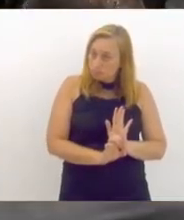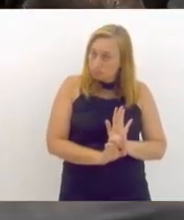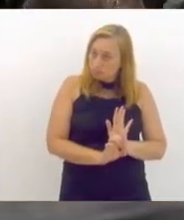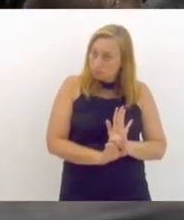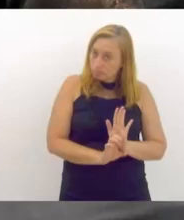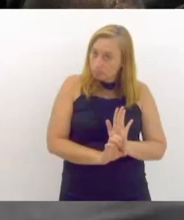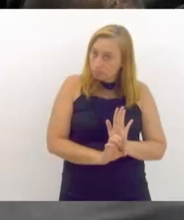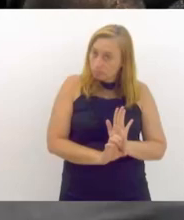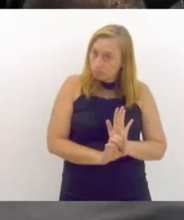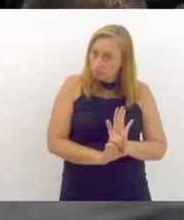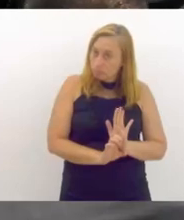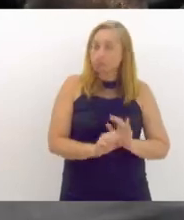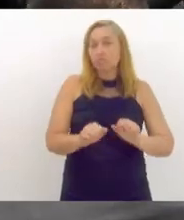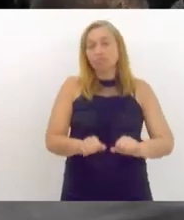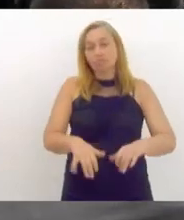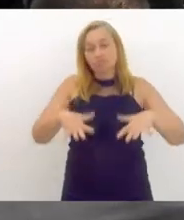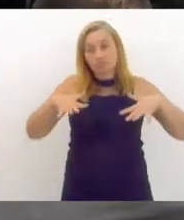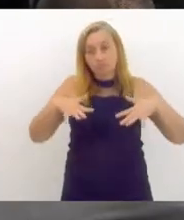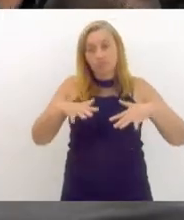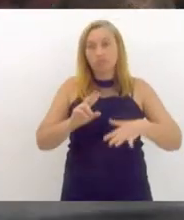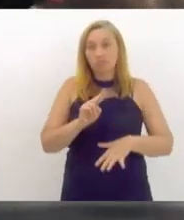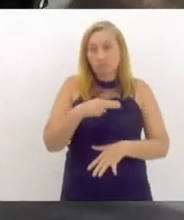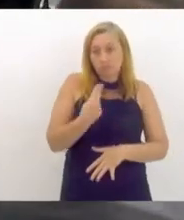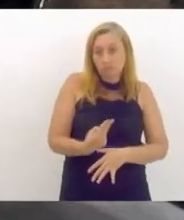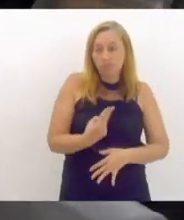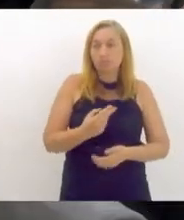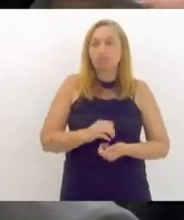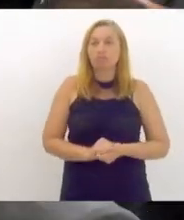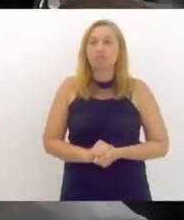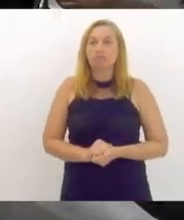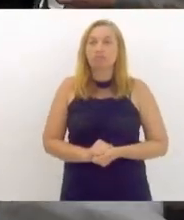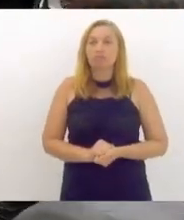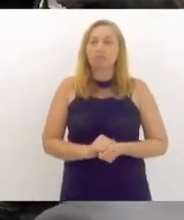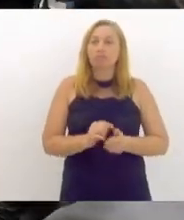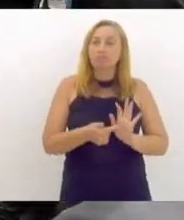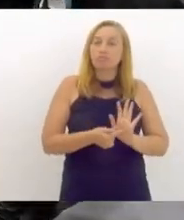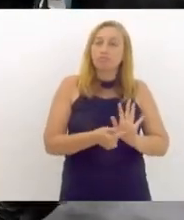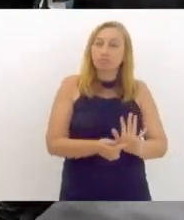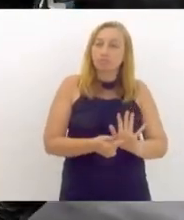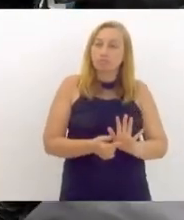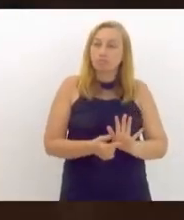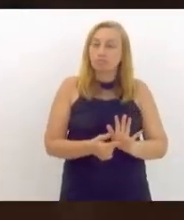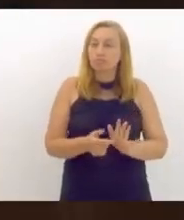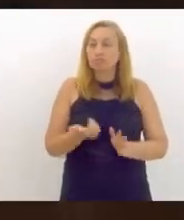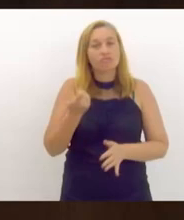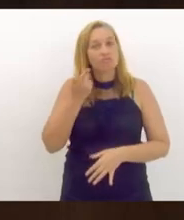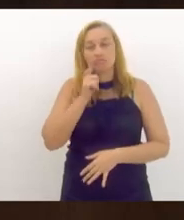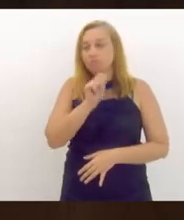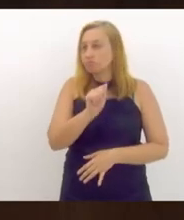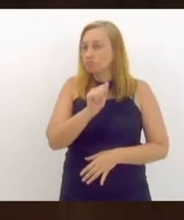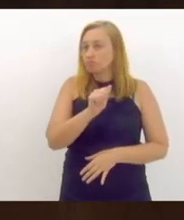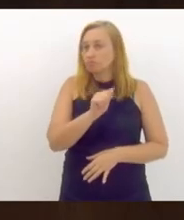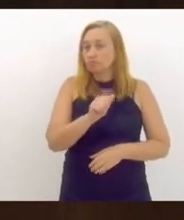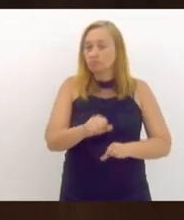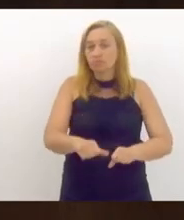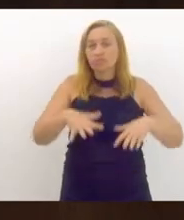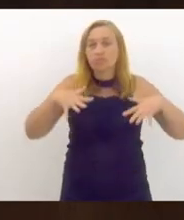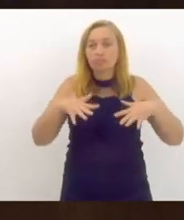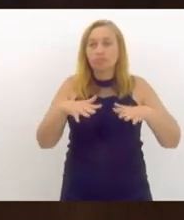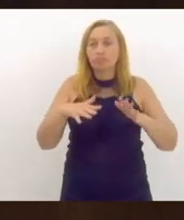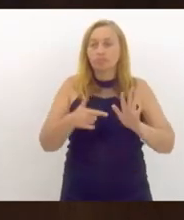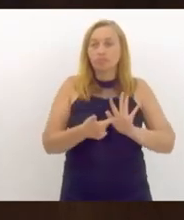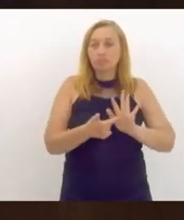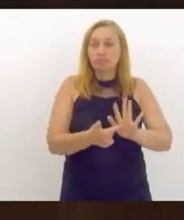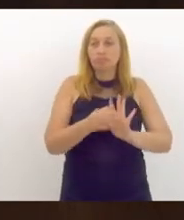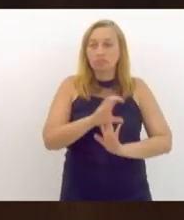que tenha de plenário ou e destacar. Ele não consegue, em plenário, destacar a emenda